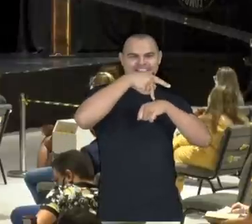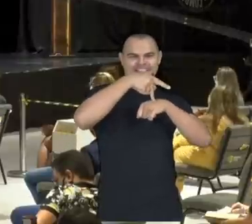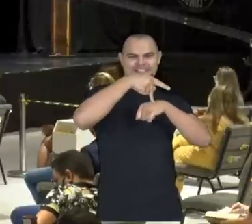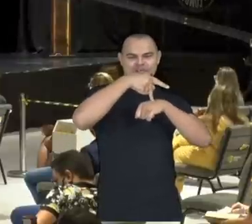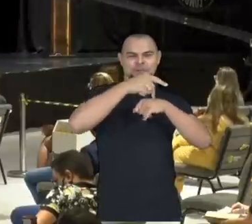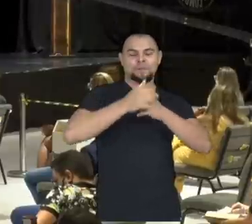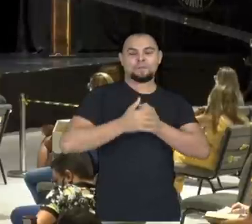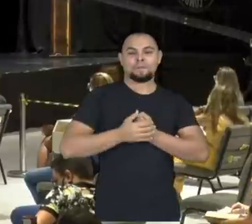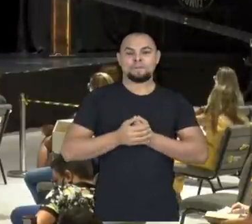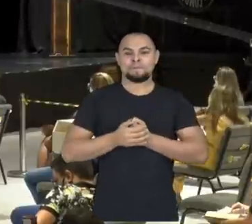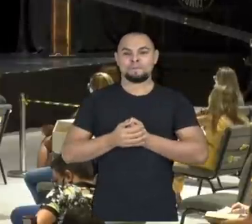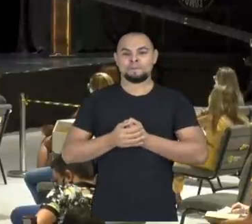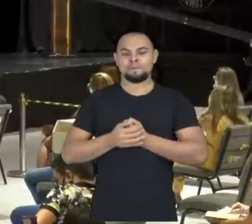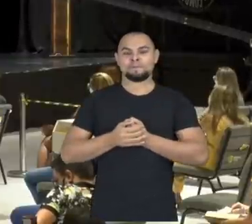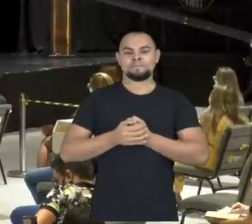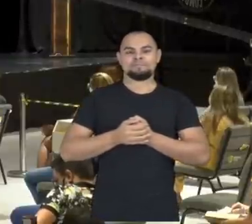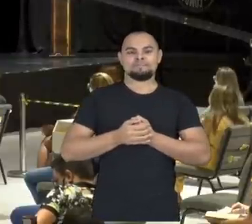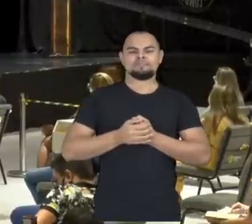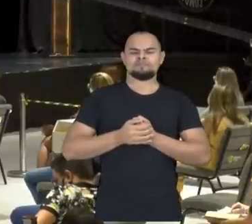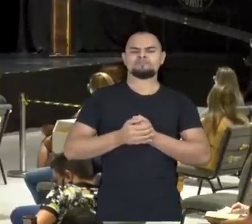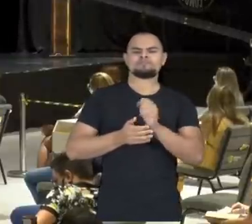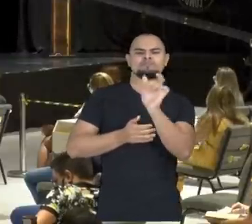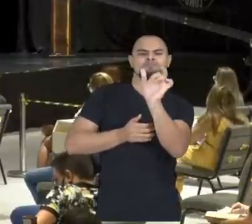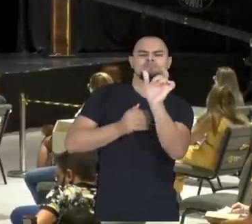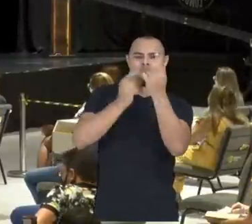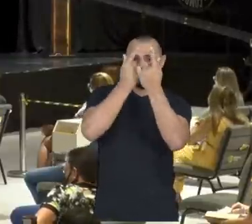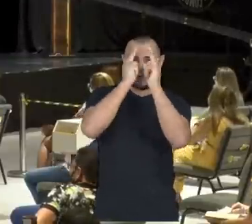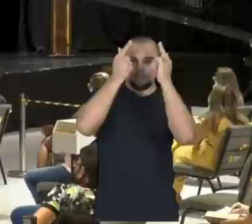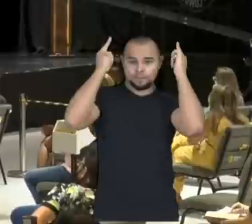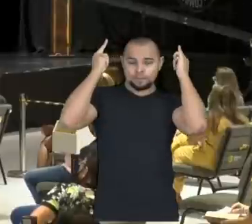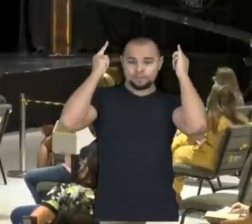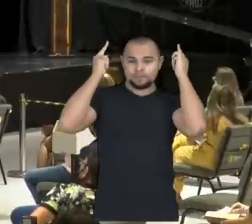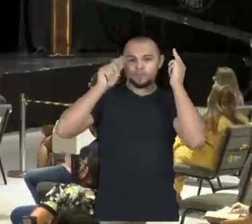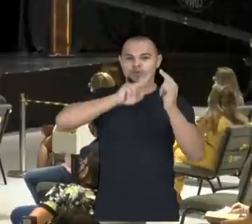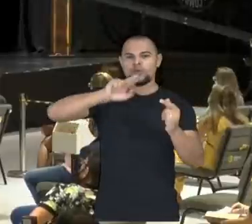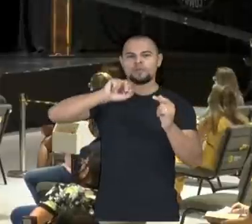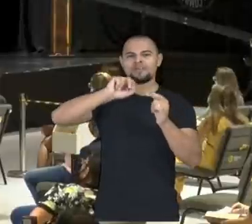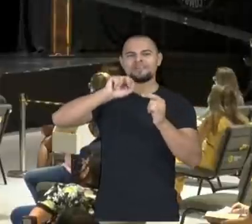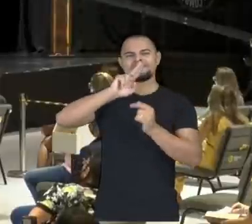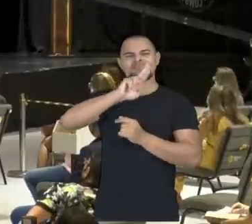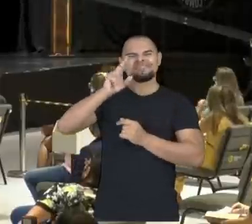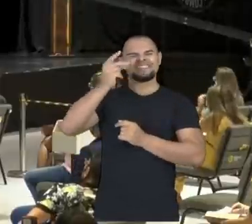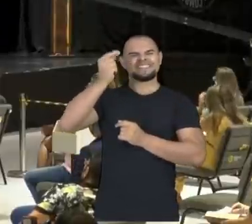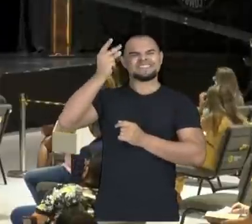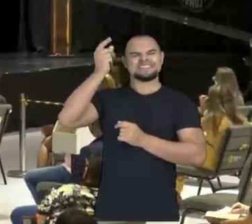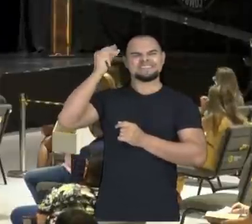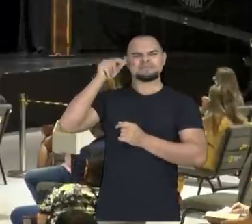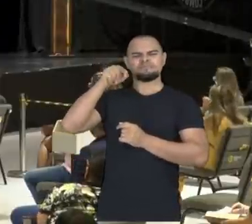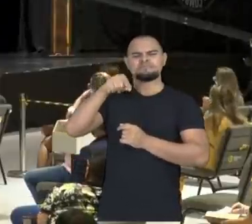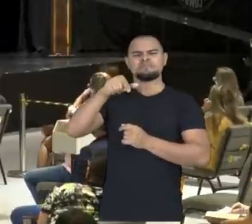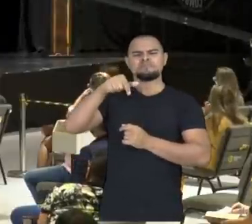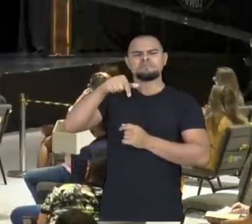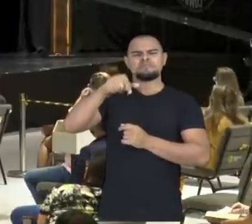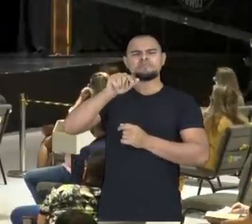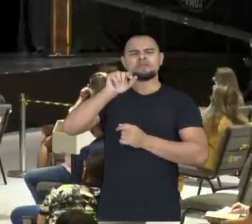E aqui é uma expressão grega, no nome judaico dele era Kefas,